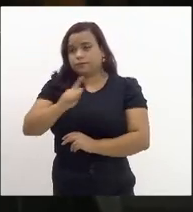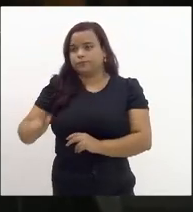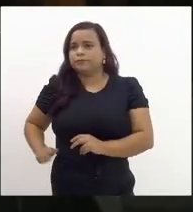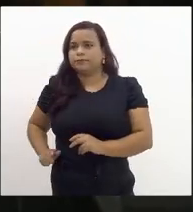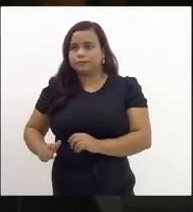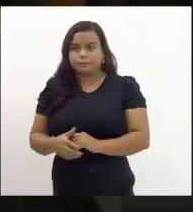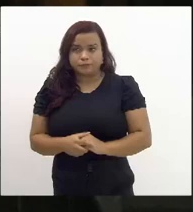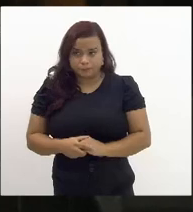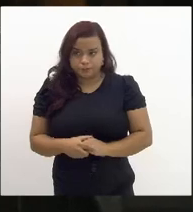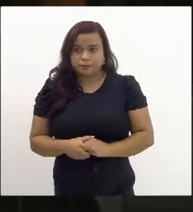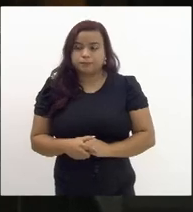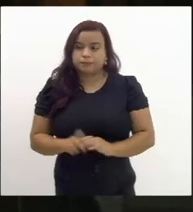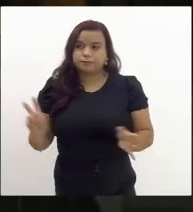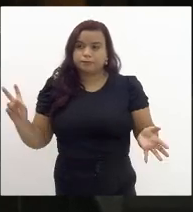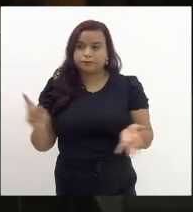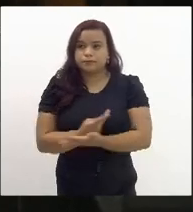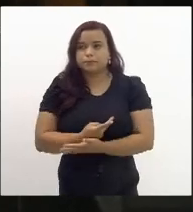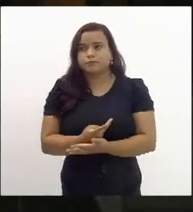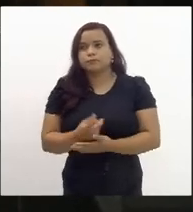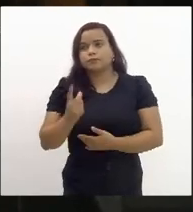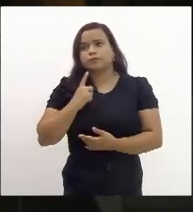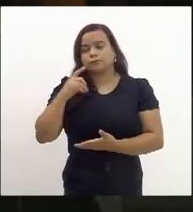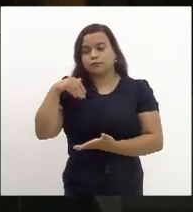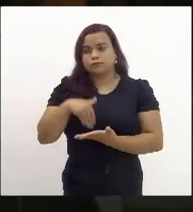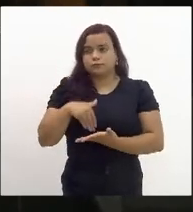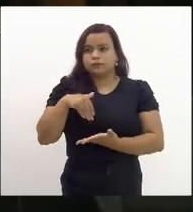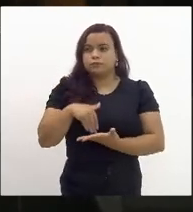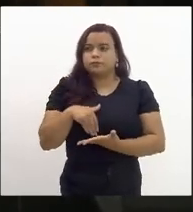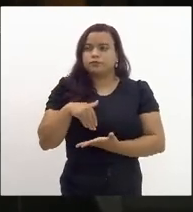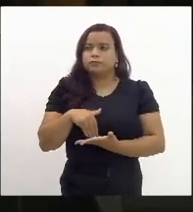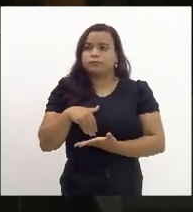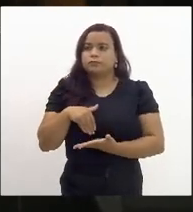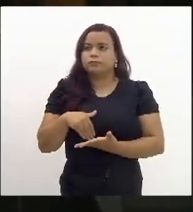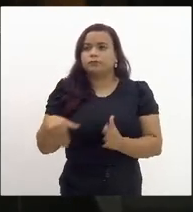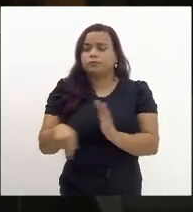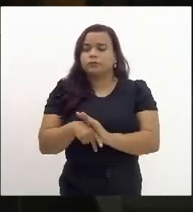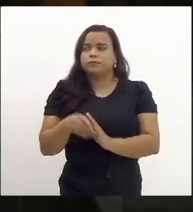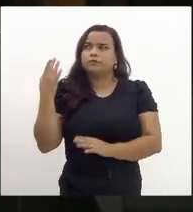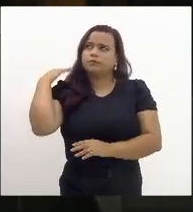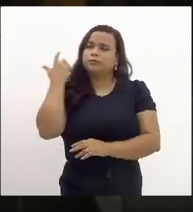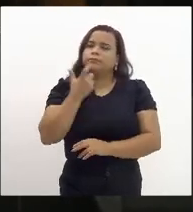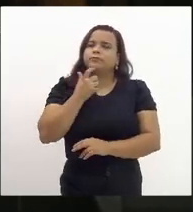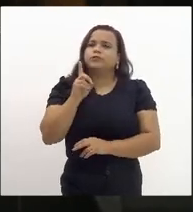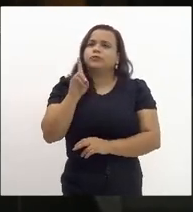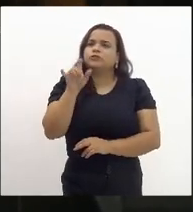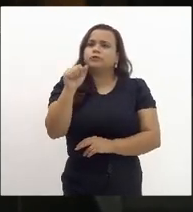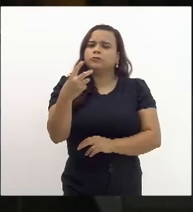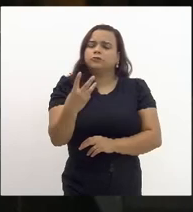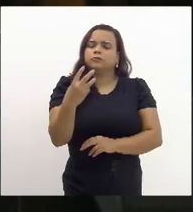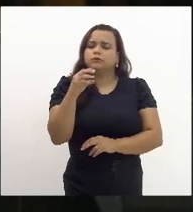ocorreu de forma final no dia